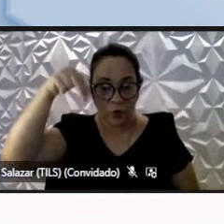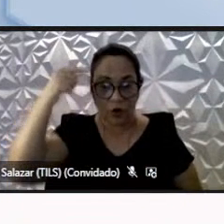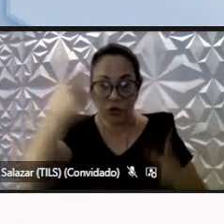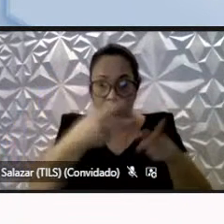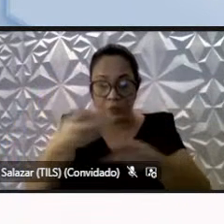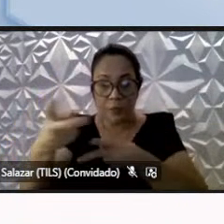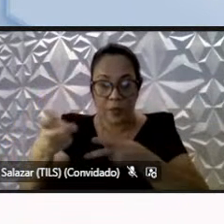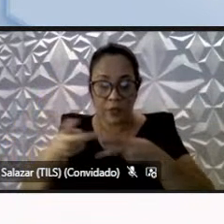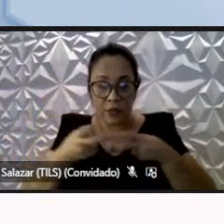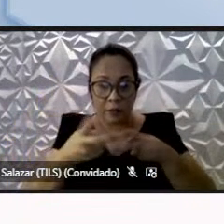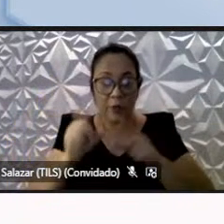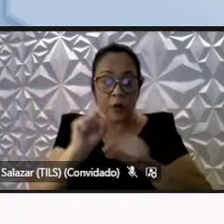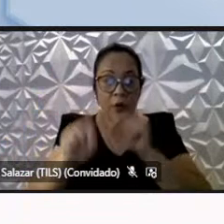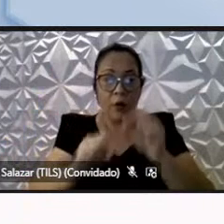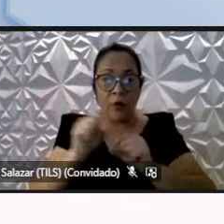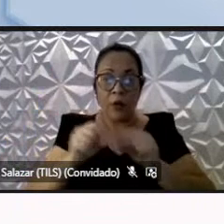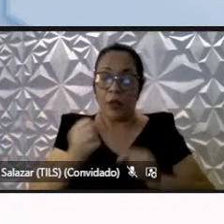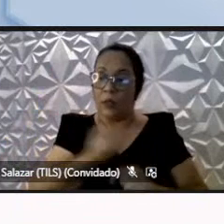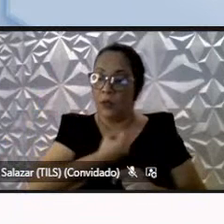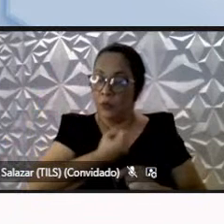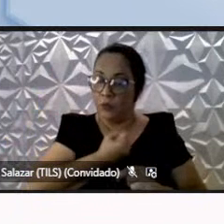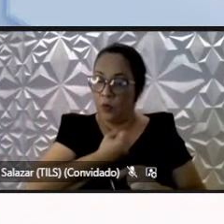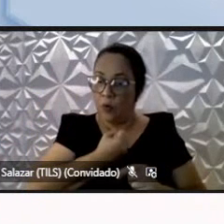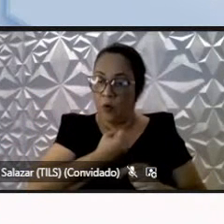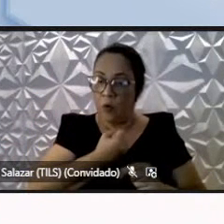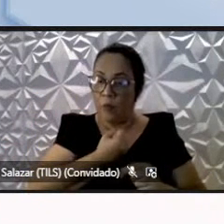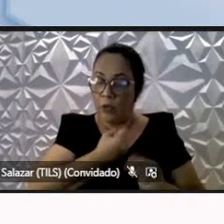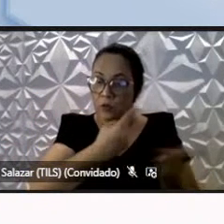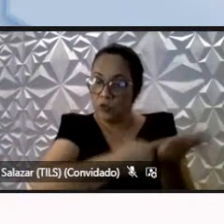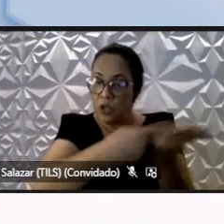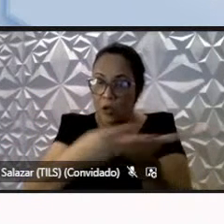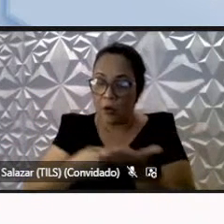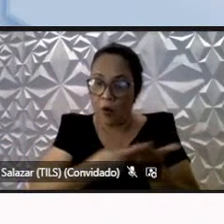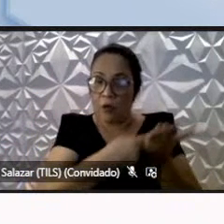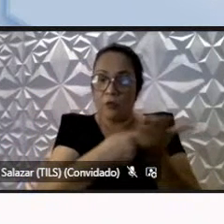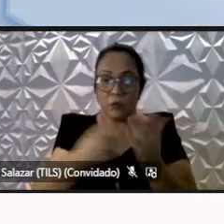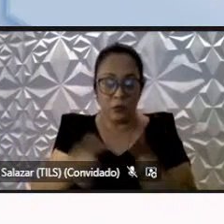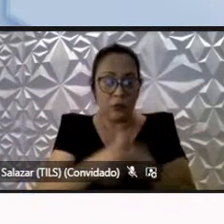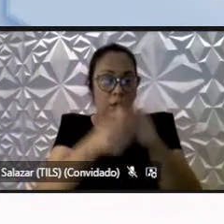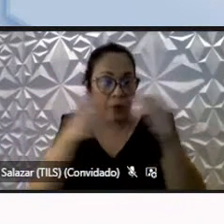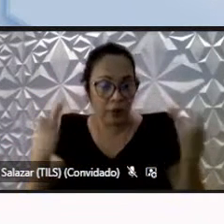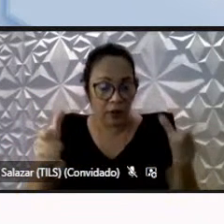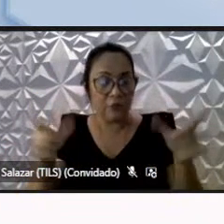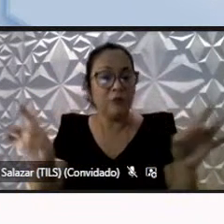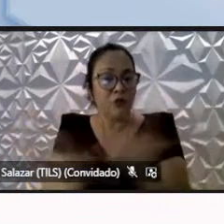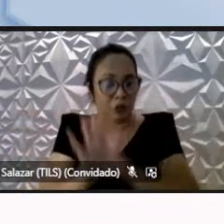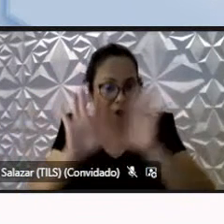nível, um grande número dos acordos foram concluídos, foram